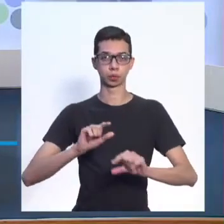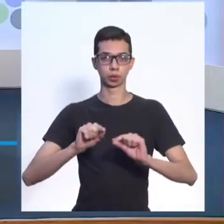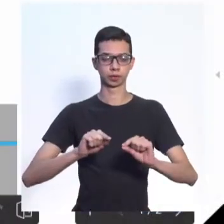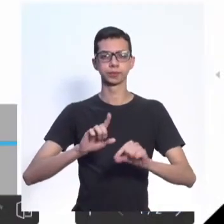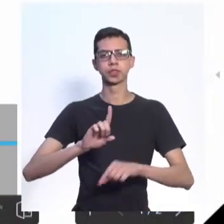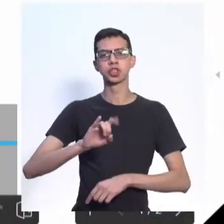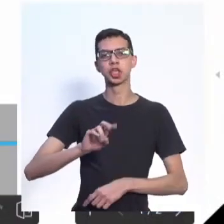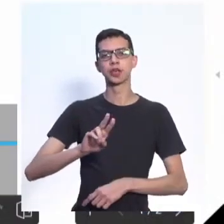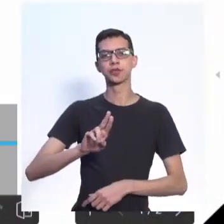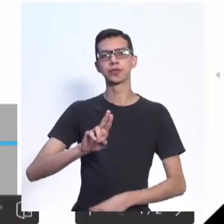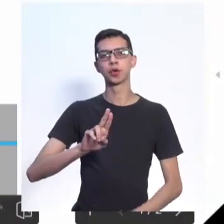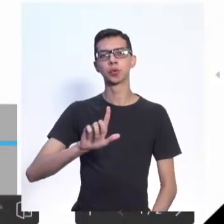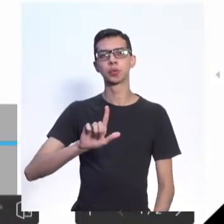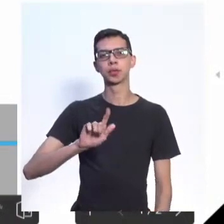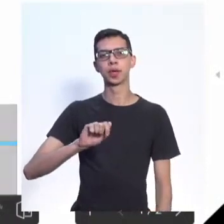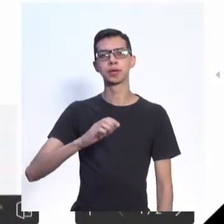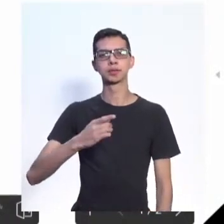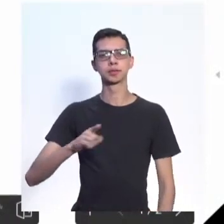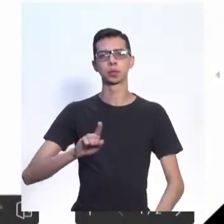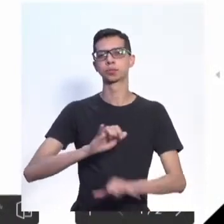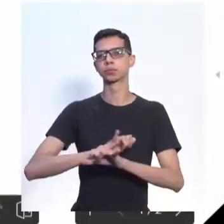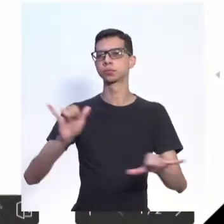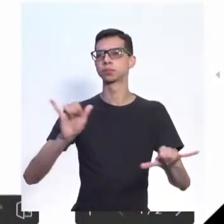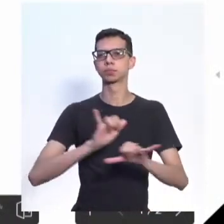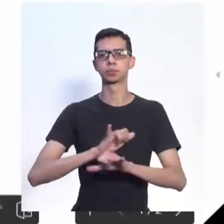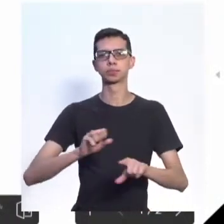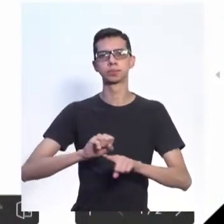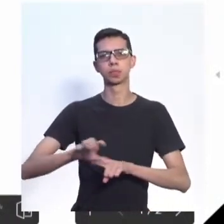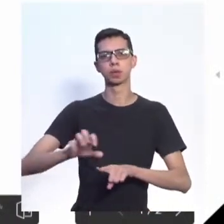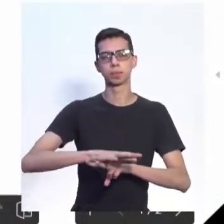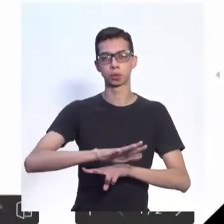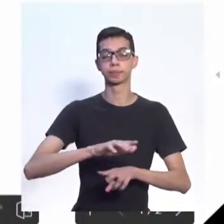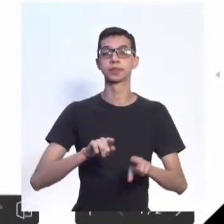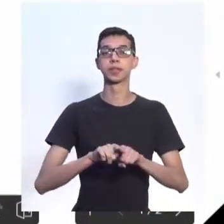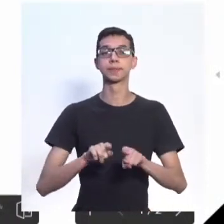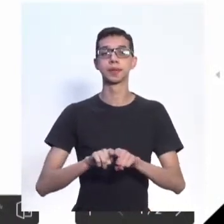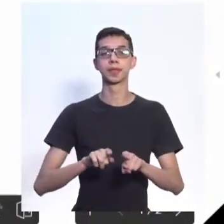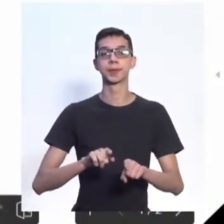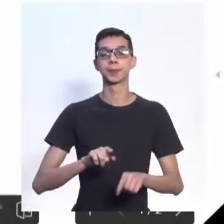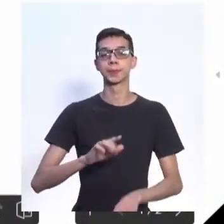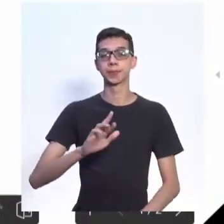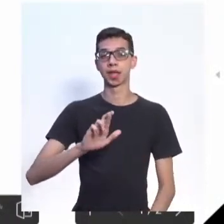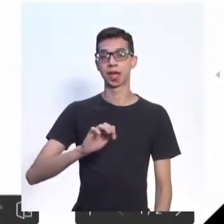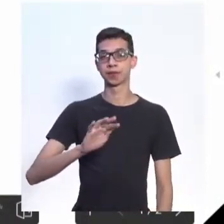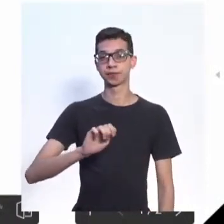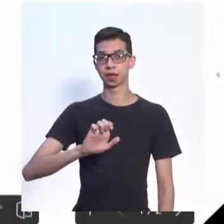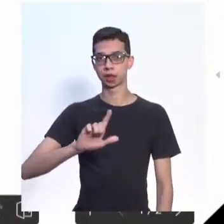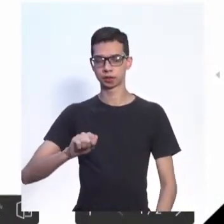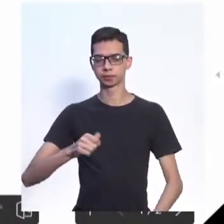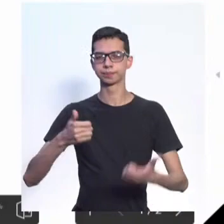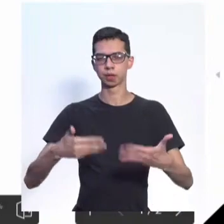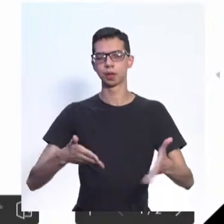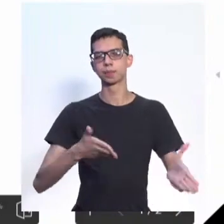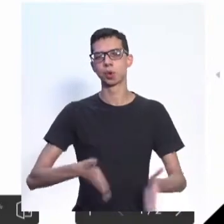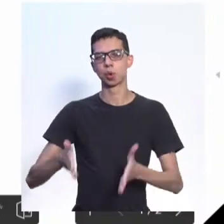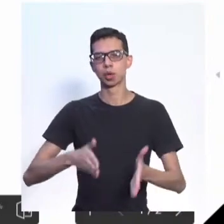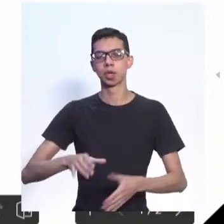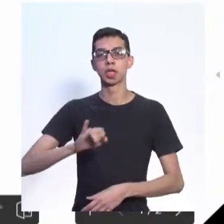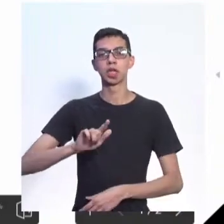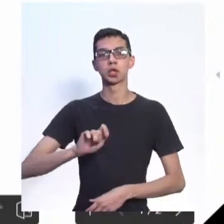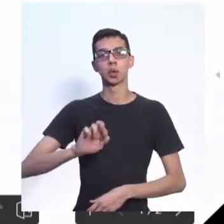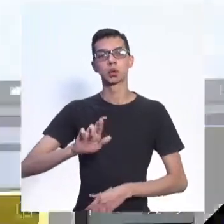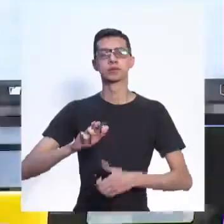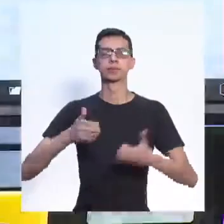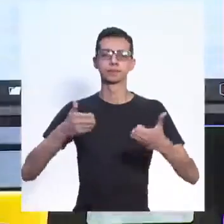Beatriz, facilidades. Rafaela, produção. E o Igor, a evolução. Tudo que vocês falaram está corretíssimo, né, gente? A